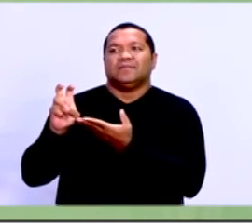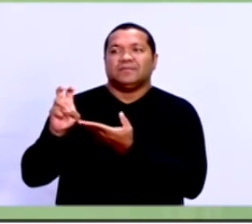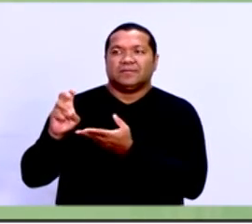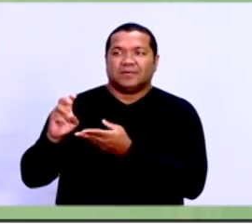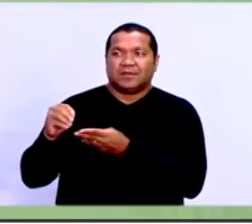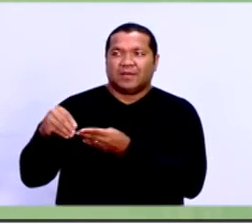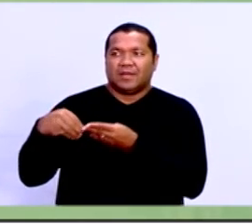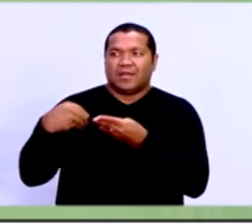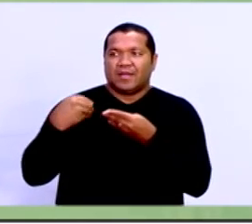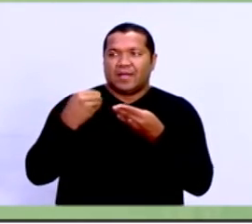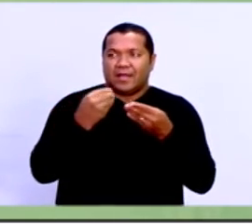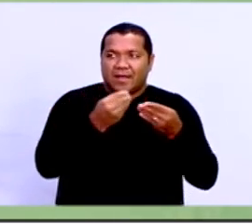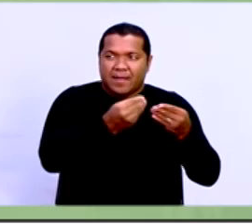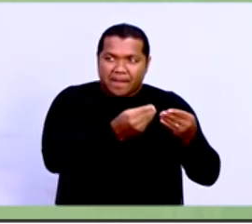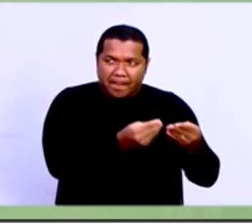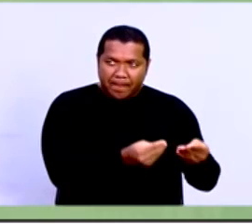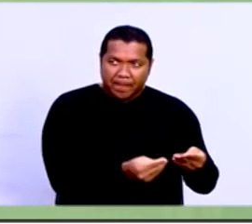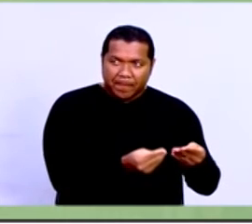implantação